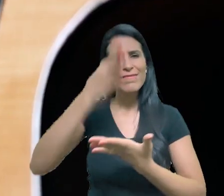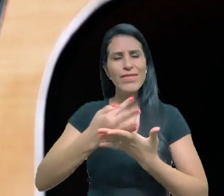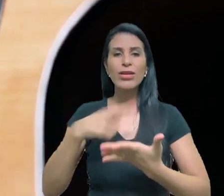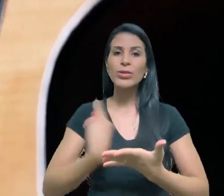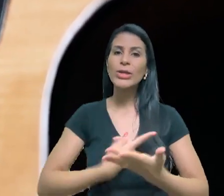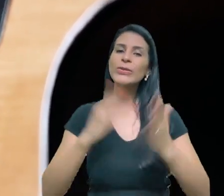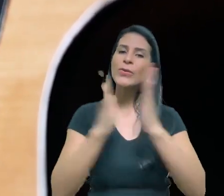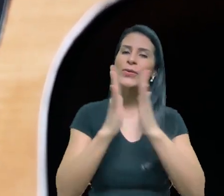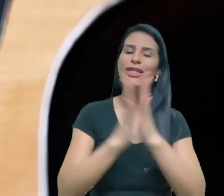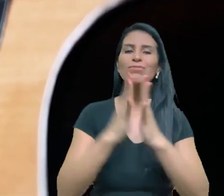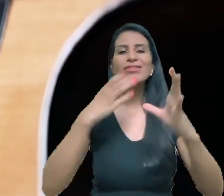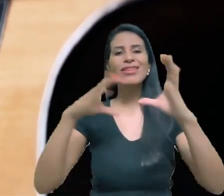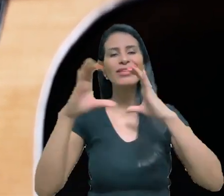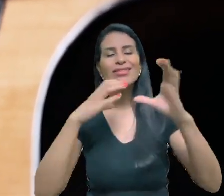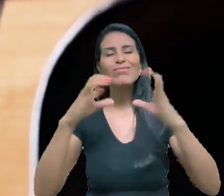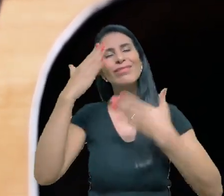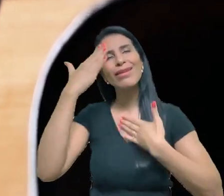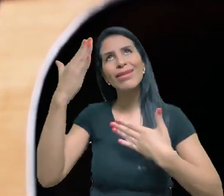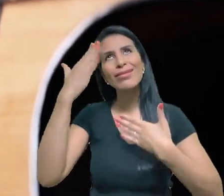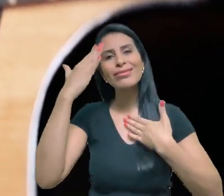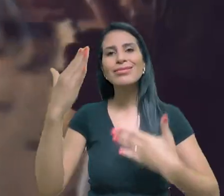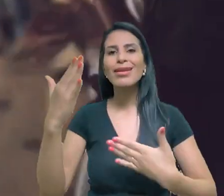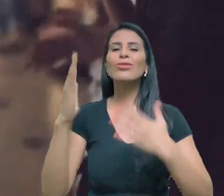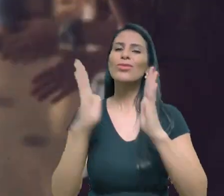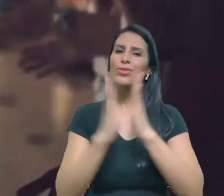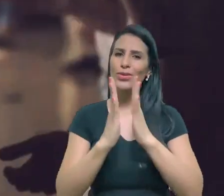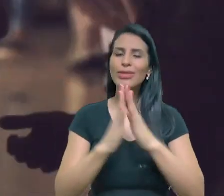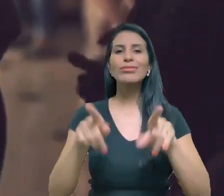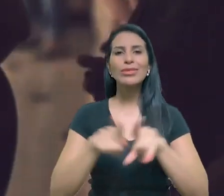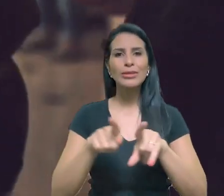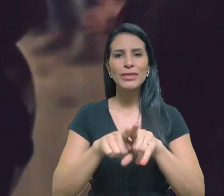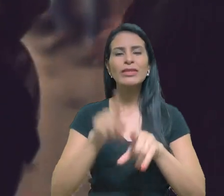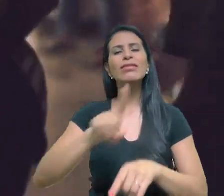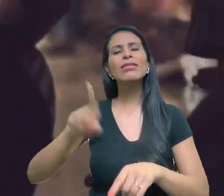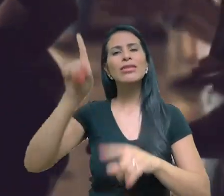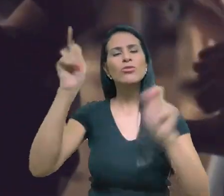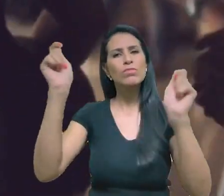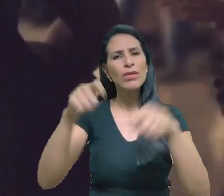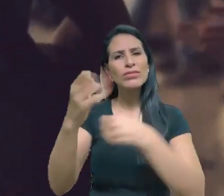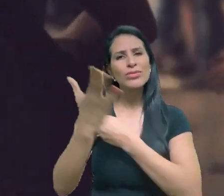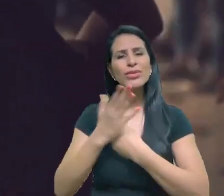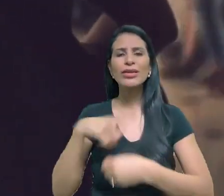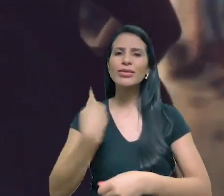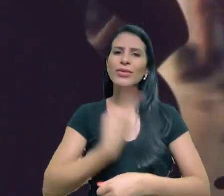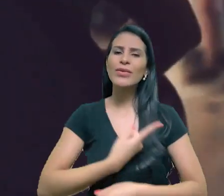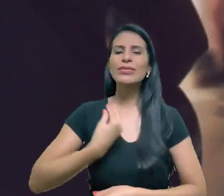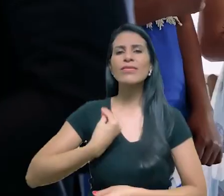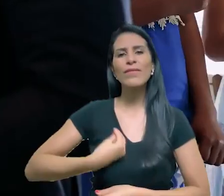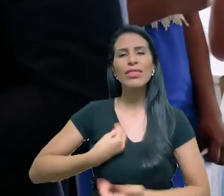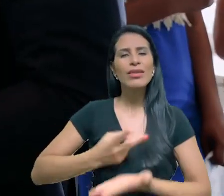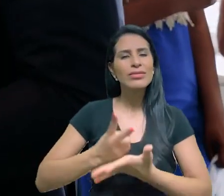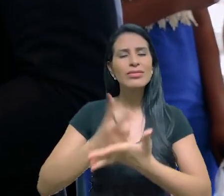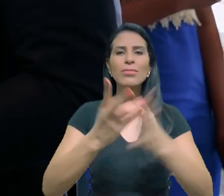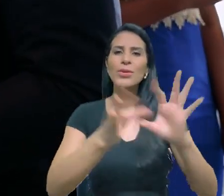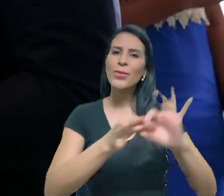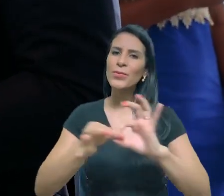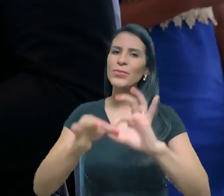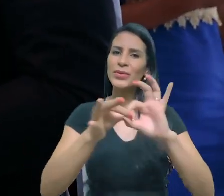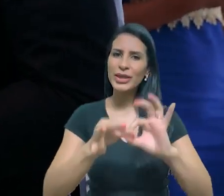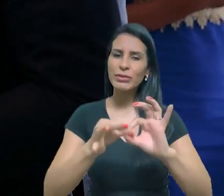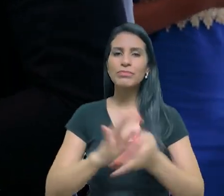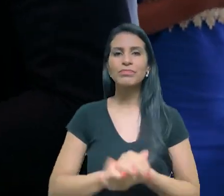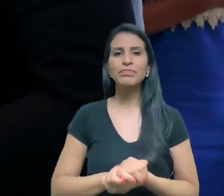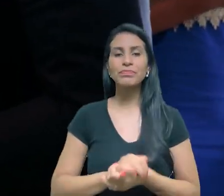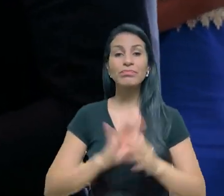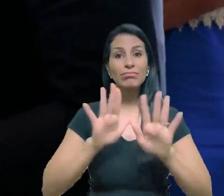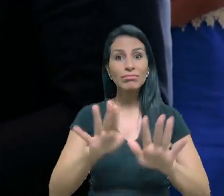confiança e fé, oramos e cantamos, agradecendo e intercedendo. Que Deus nos conceda viver sempre em